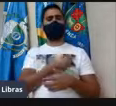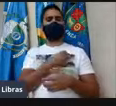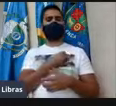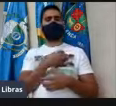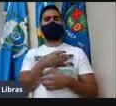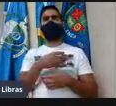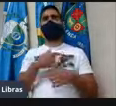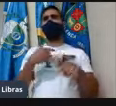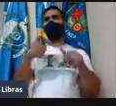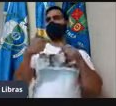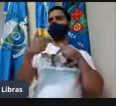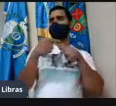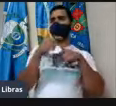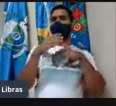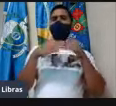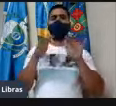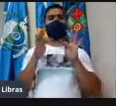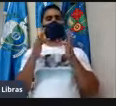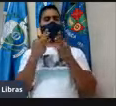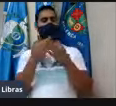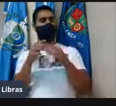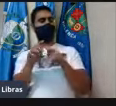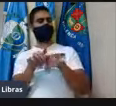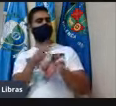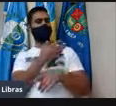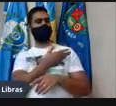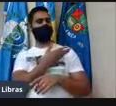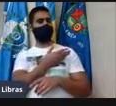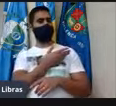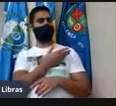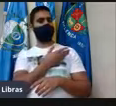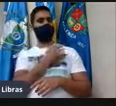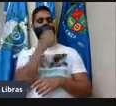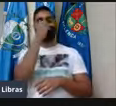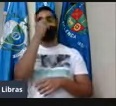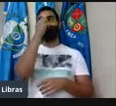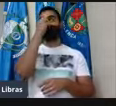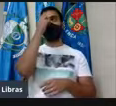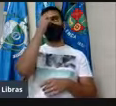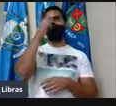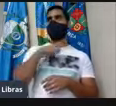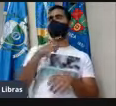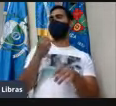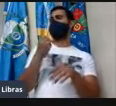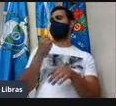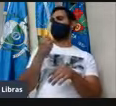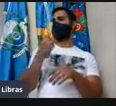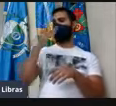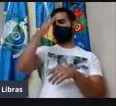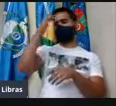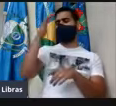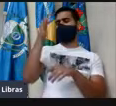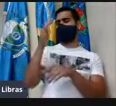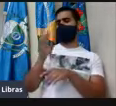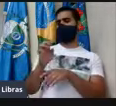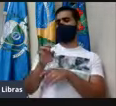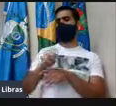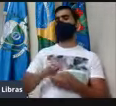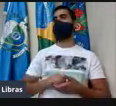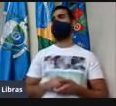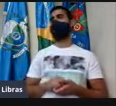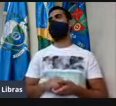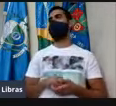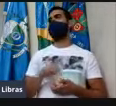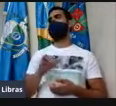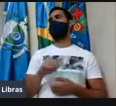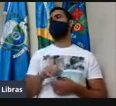sua dedicação incondicional à família e amigos, marcado pela sua generosidade, bondade e, acima de tudo, pela sua fé. Disse-lhe Jesus,